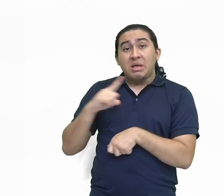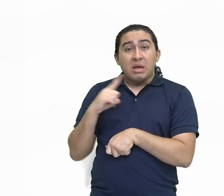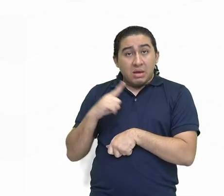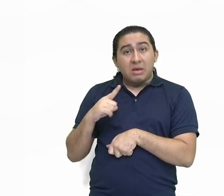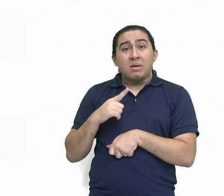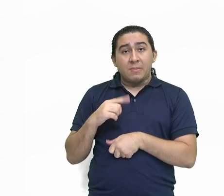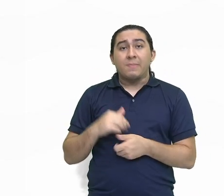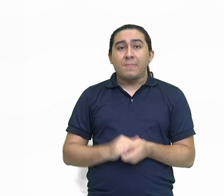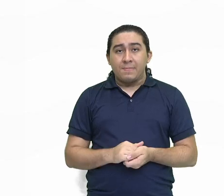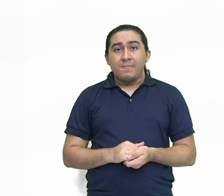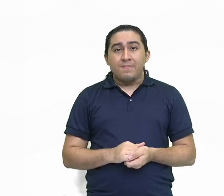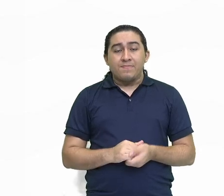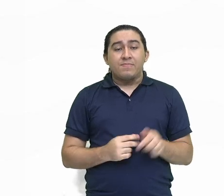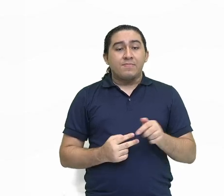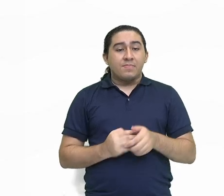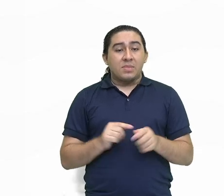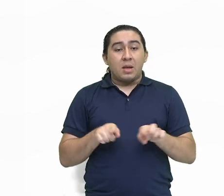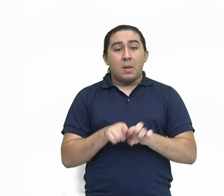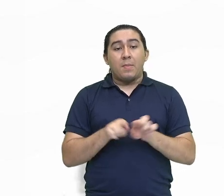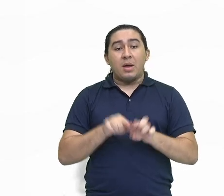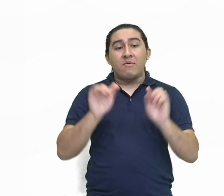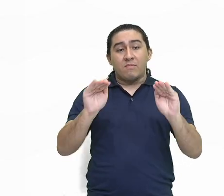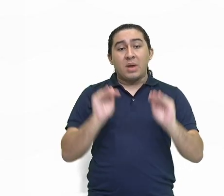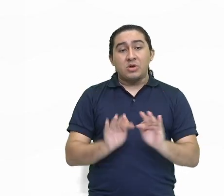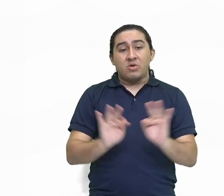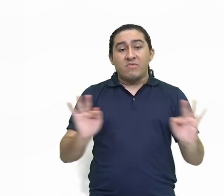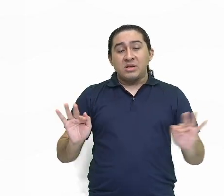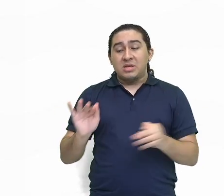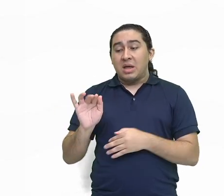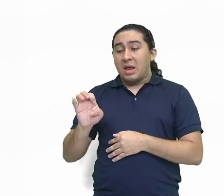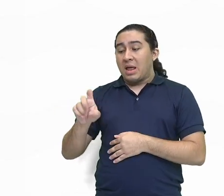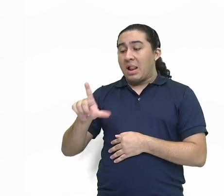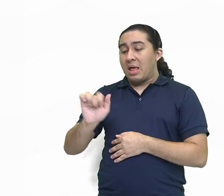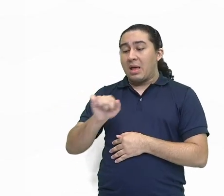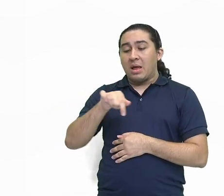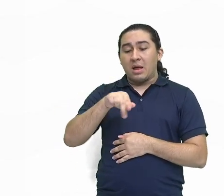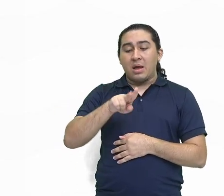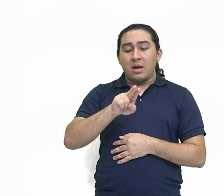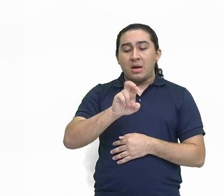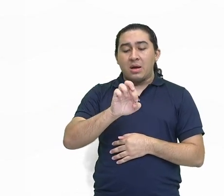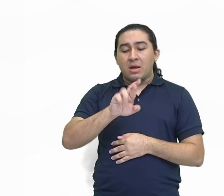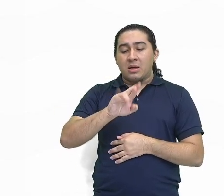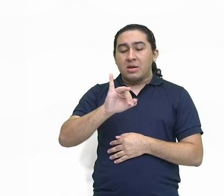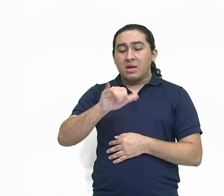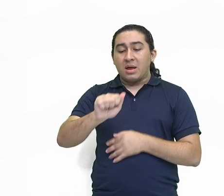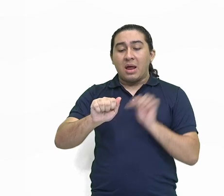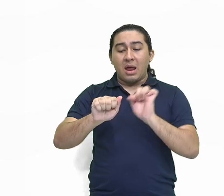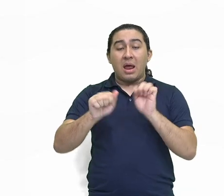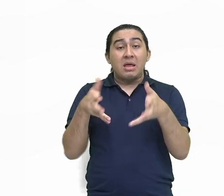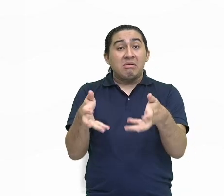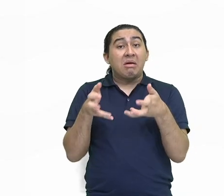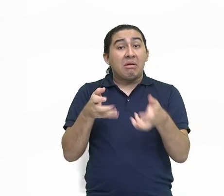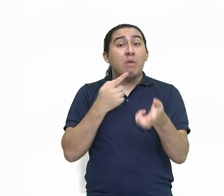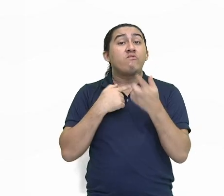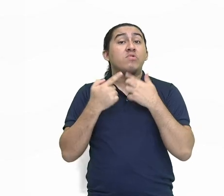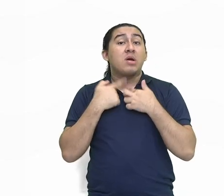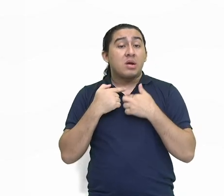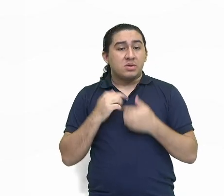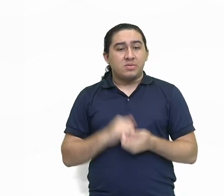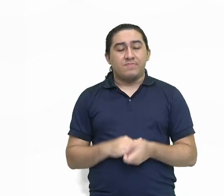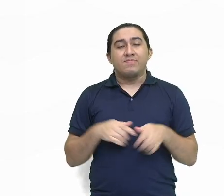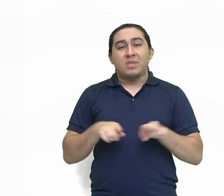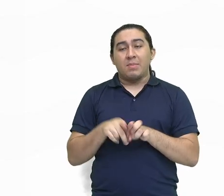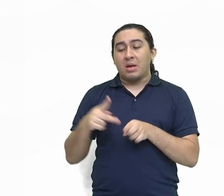não é? De dois amores aí. Ela queria dinheiro, isso indica um querer, um desejo. E a